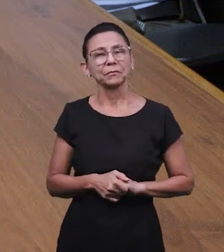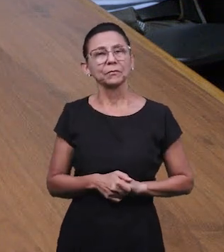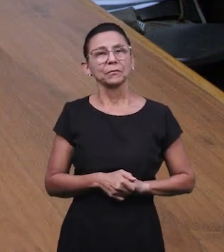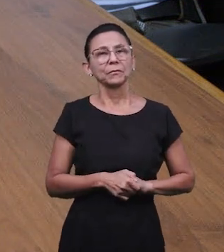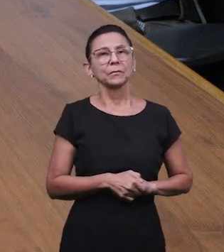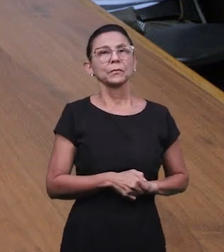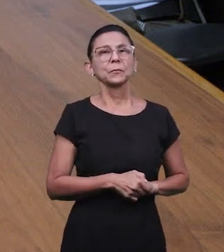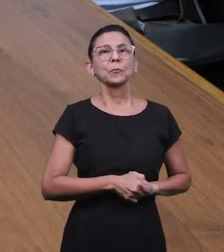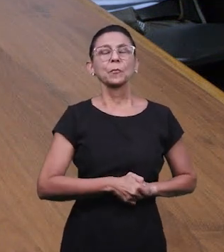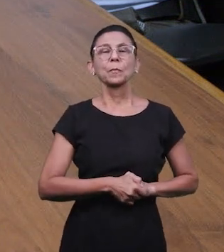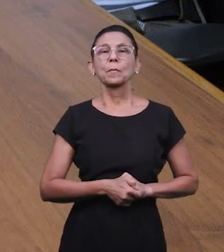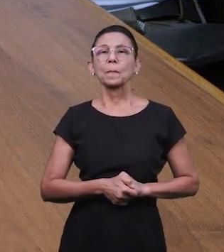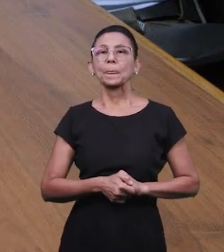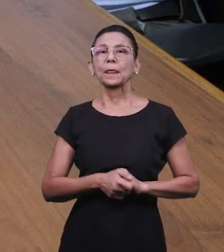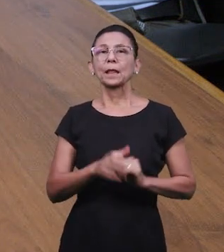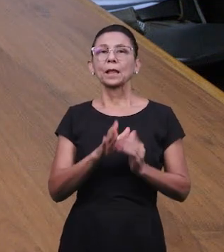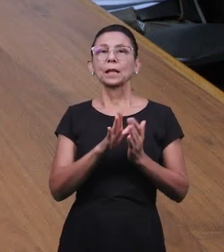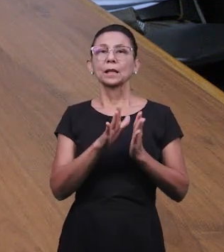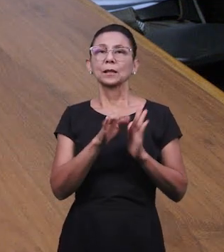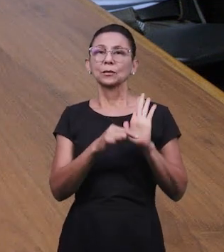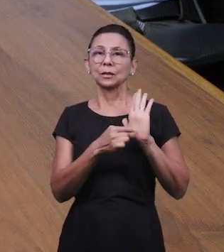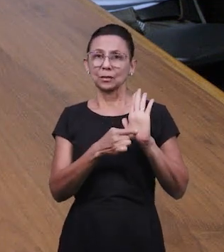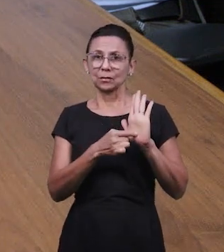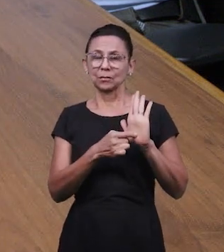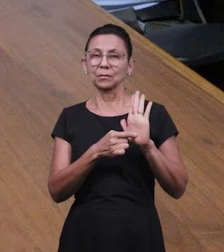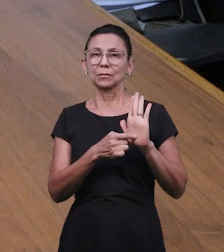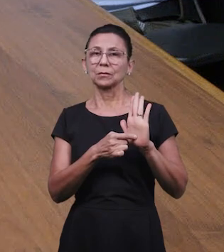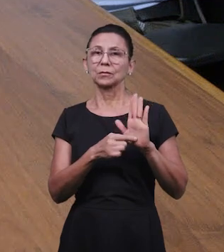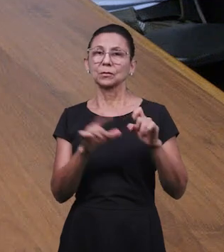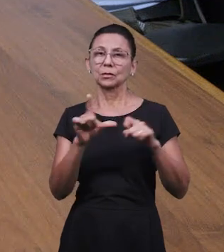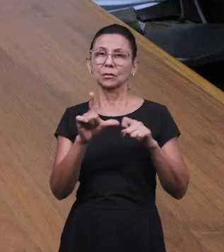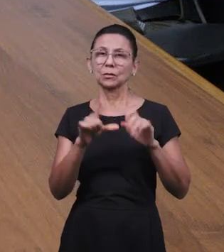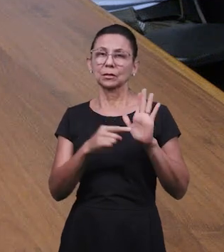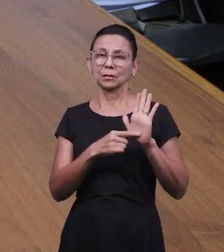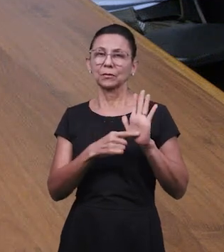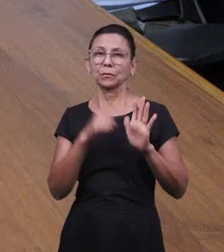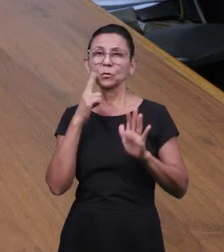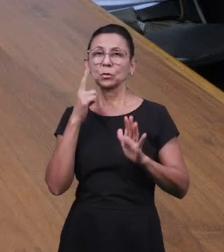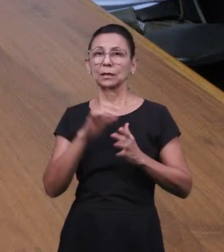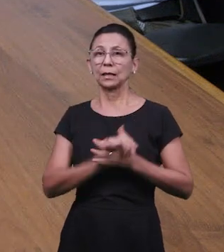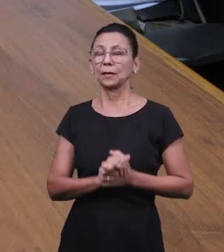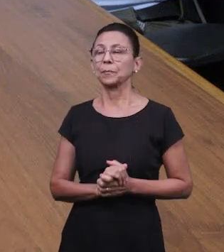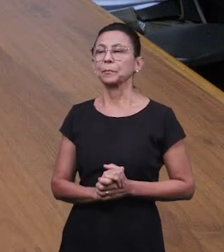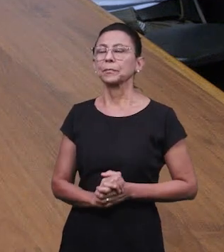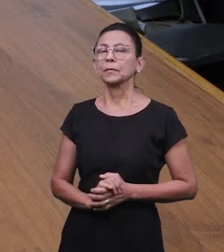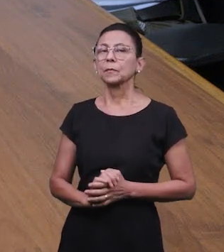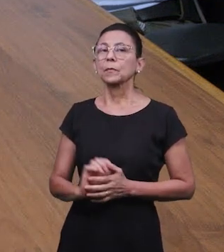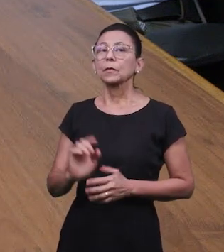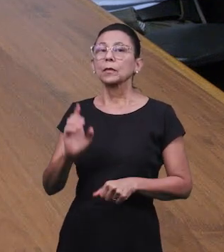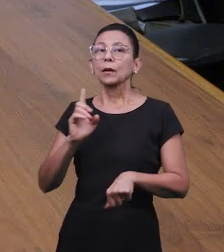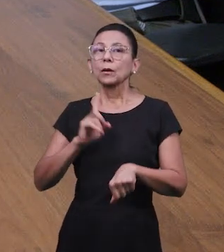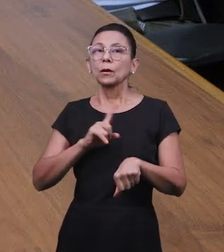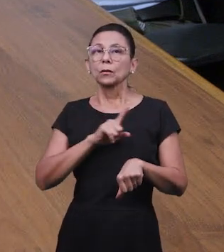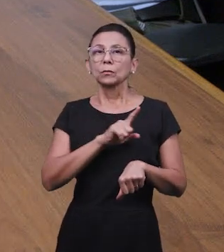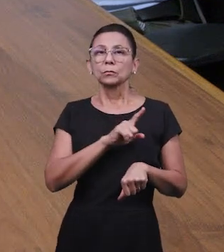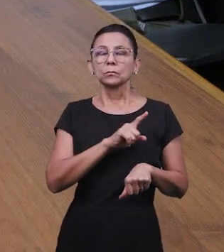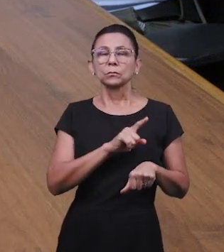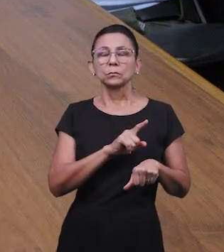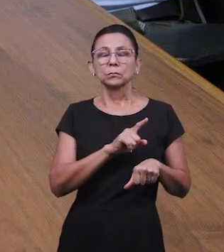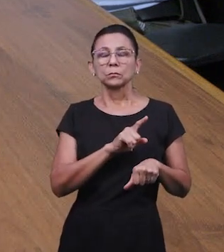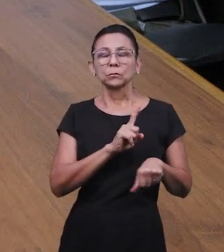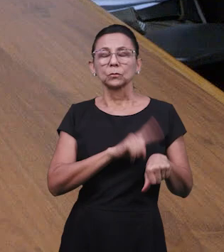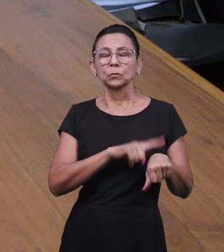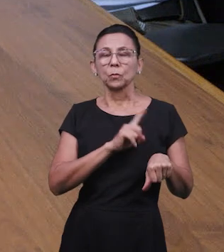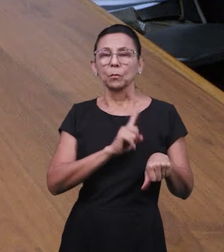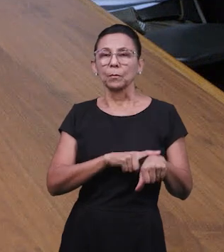Que Ele, quando Ele nos abria as Escrituras. Tem muita gente com Bíblia na mão e sem entender que a